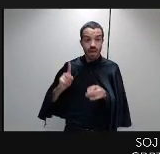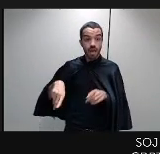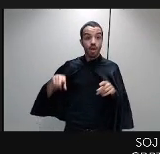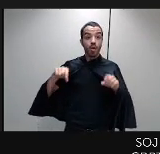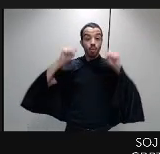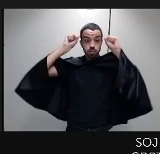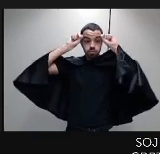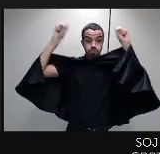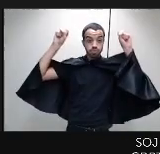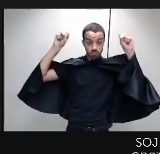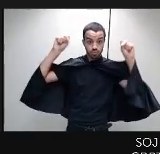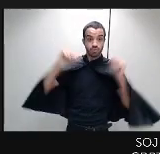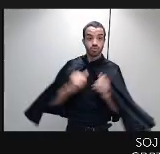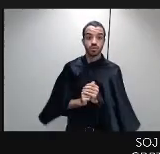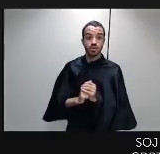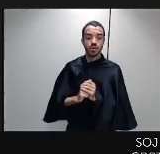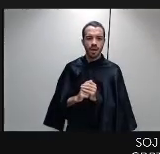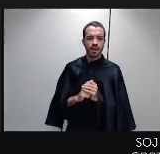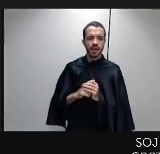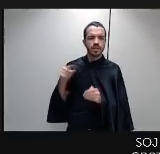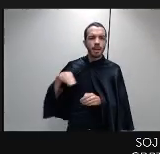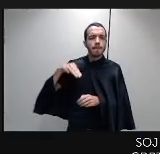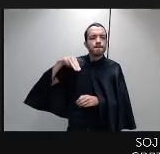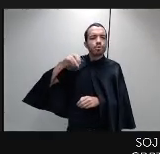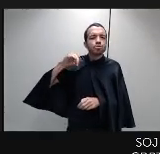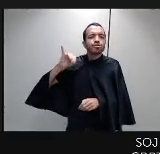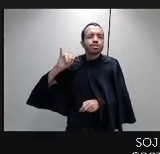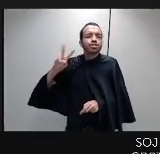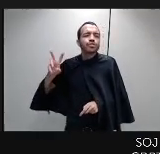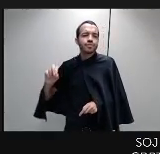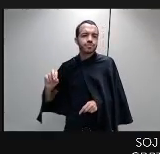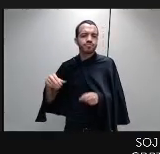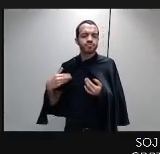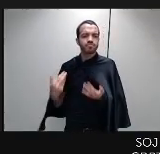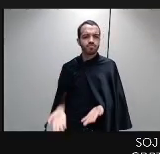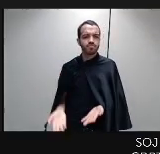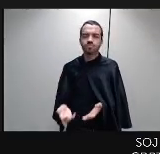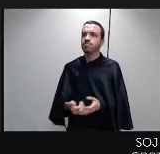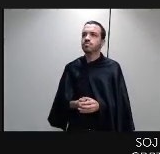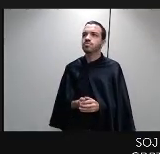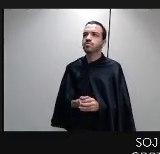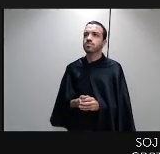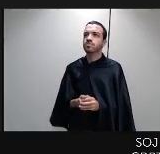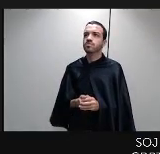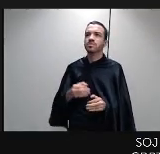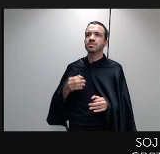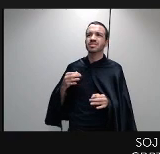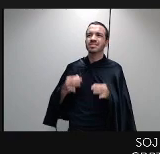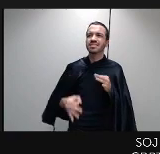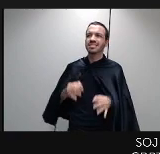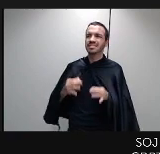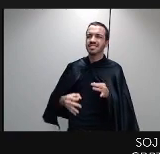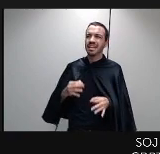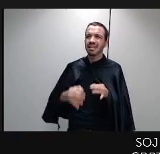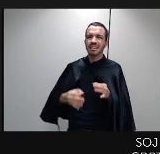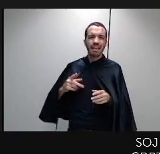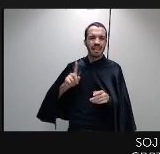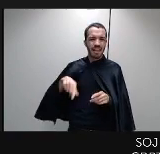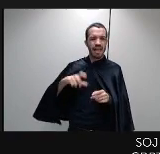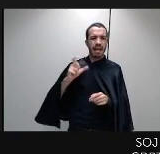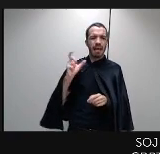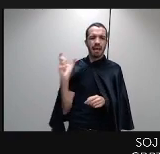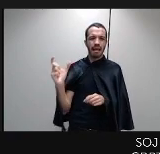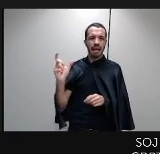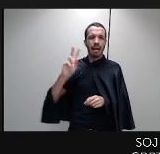motivo pelo qual as password verificado na estacionário em relação ao pedido de habilitação por conta do